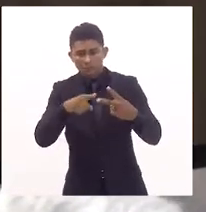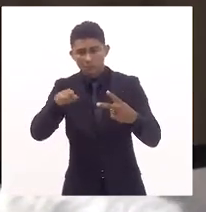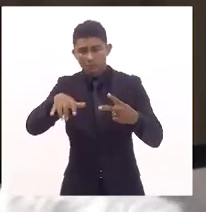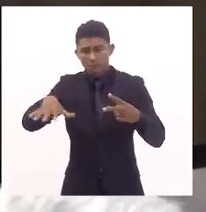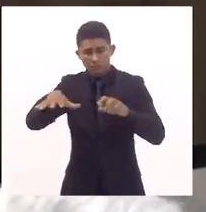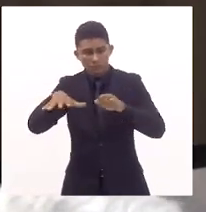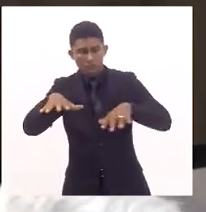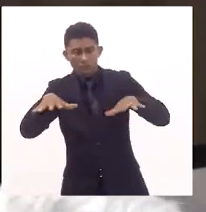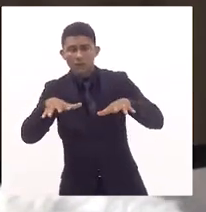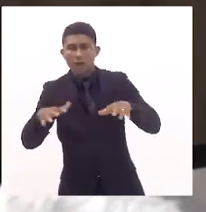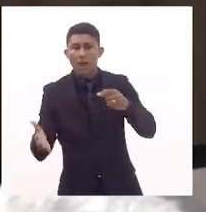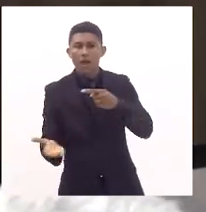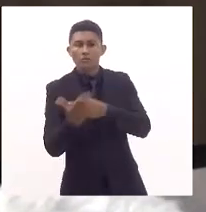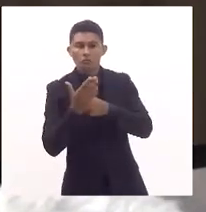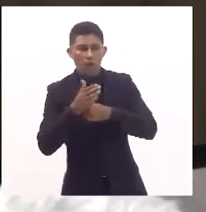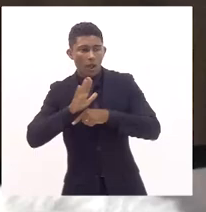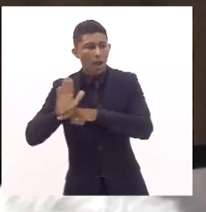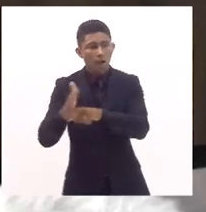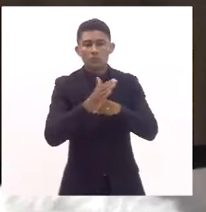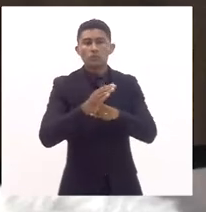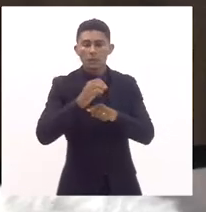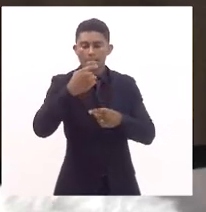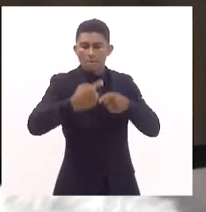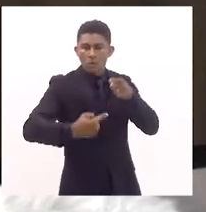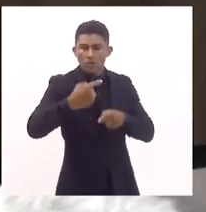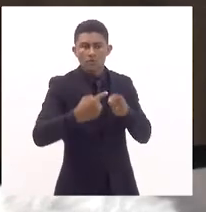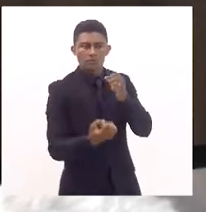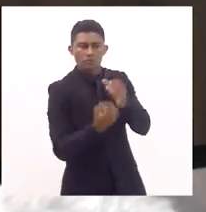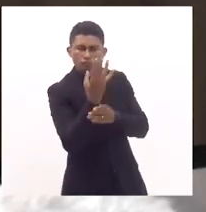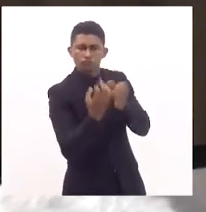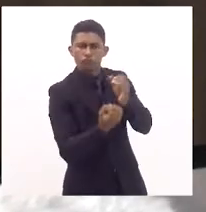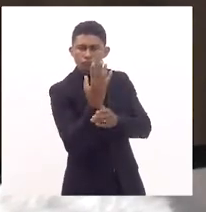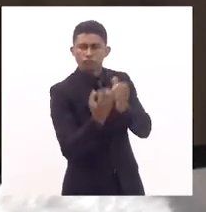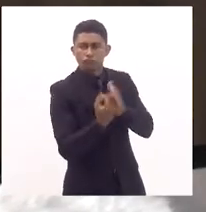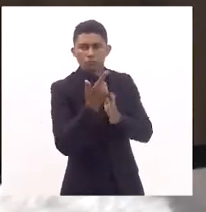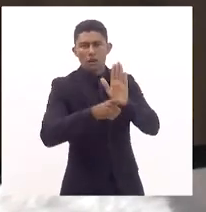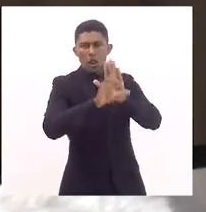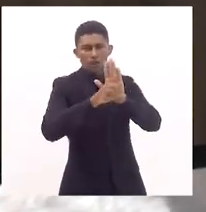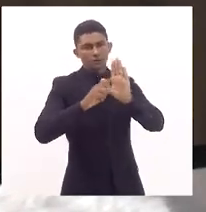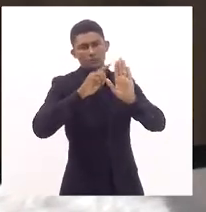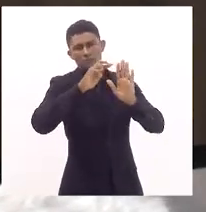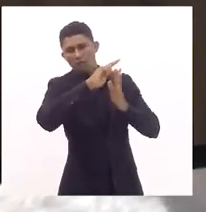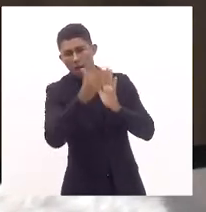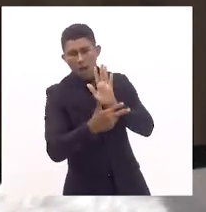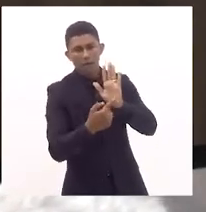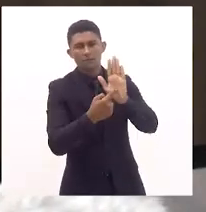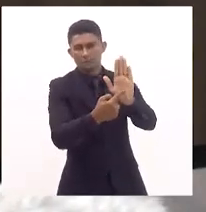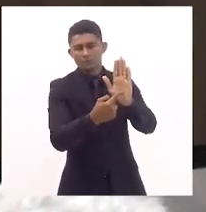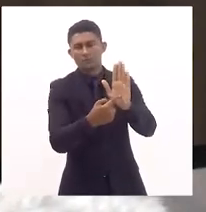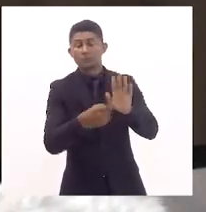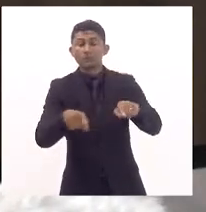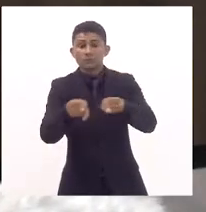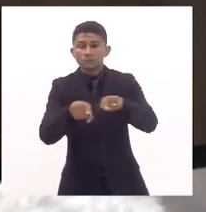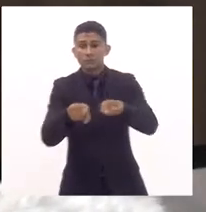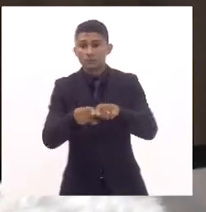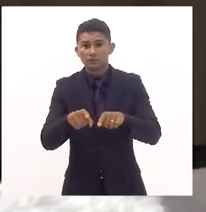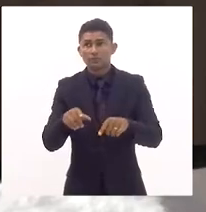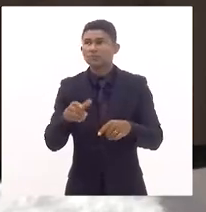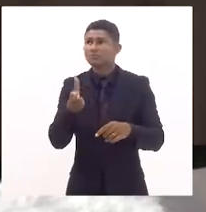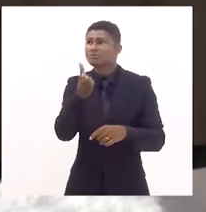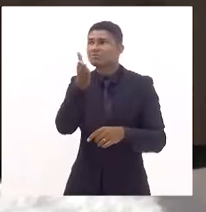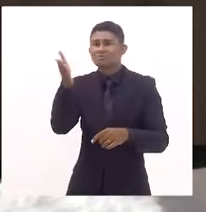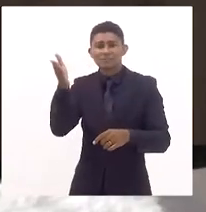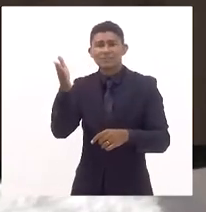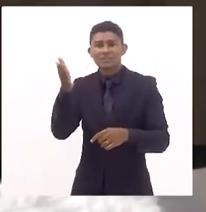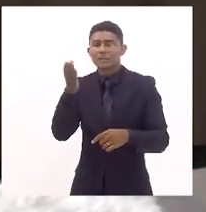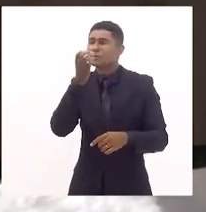das políticas, mas, ao mesmo tempo, também foram sendo alijados dos